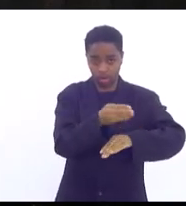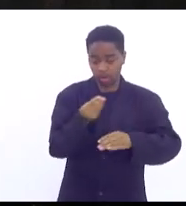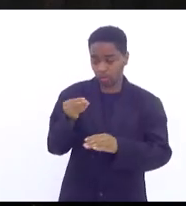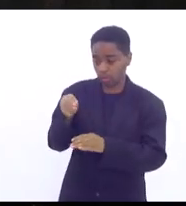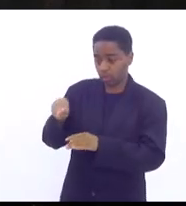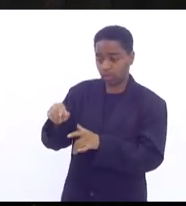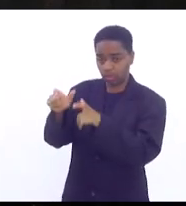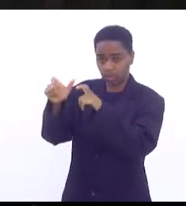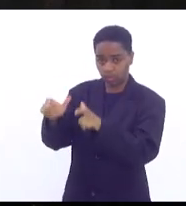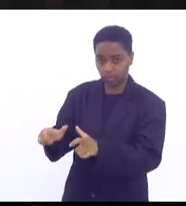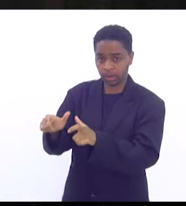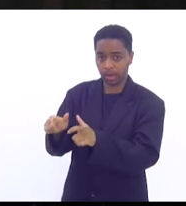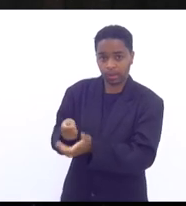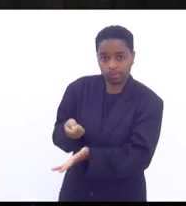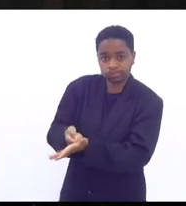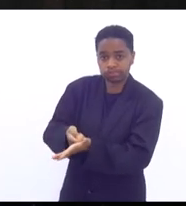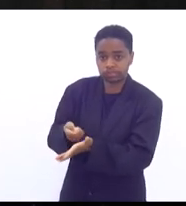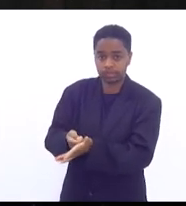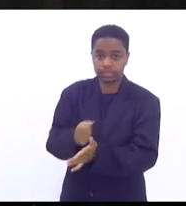e são drogadas,